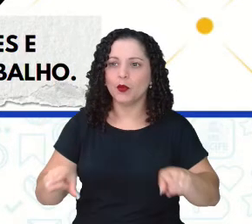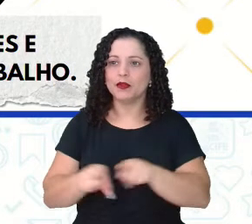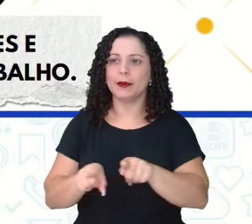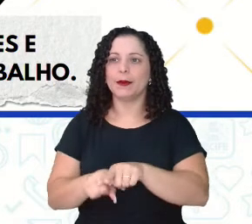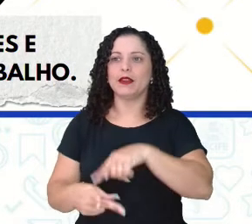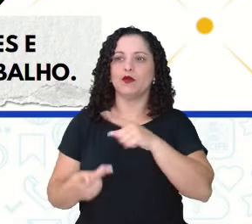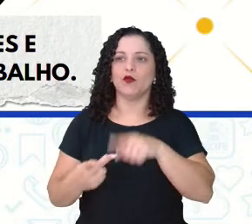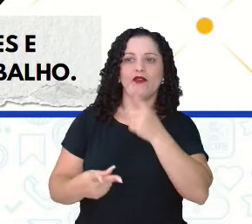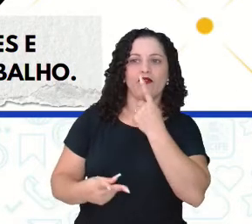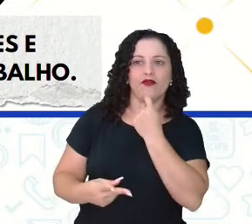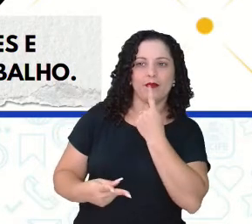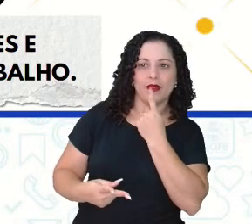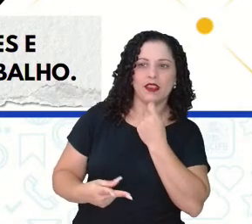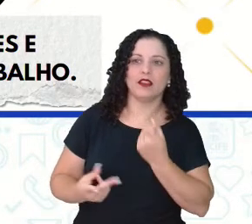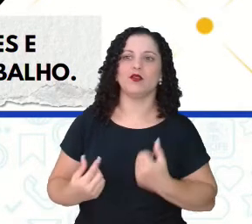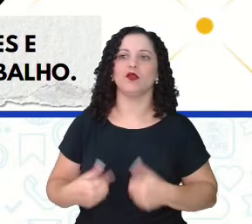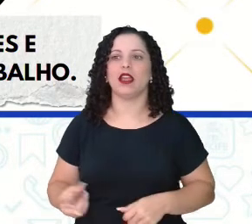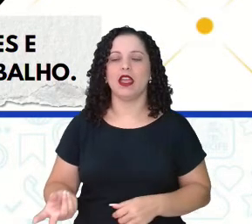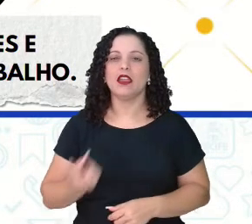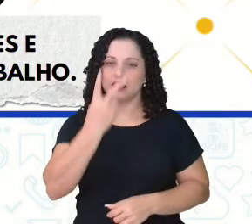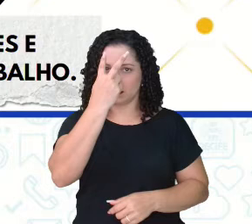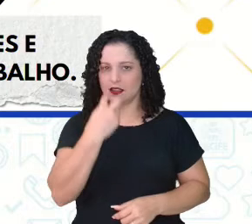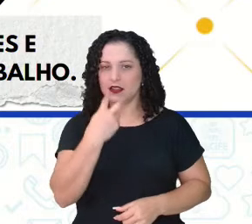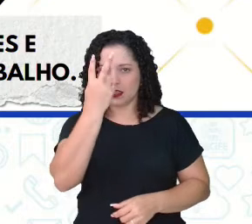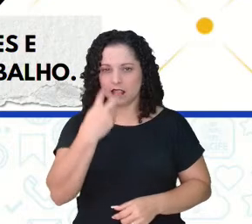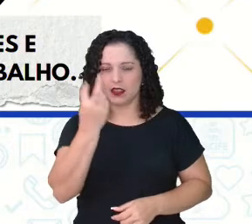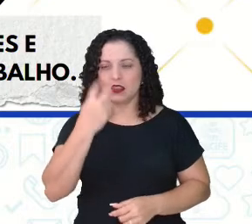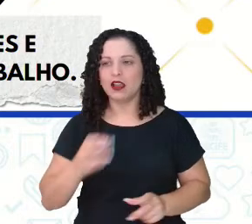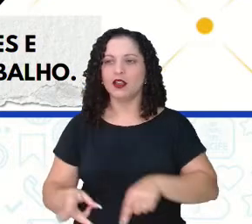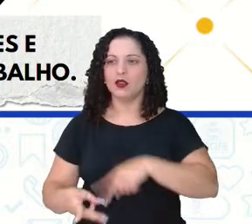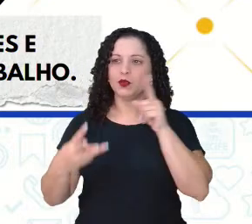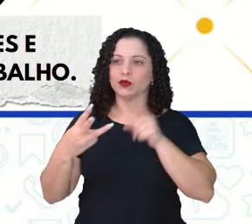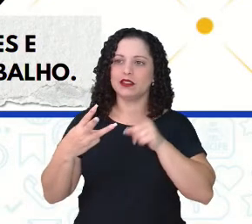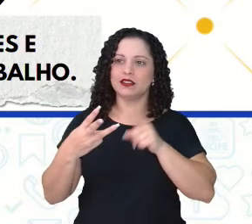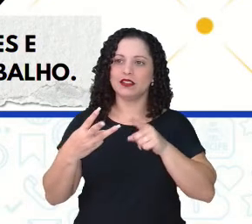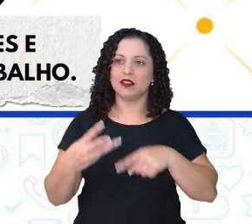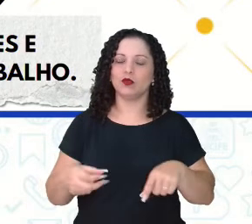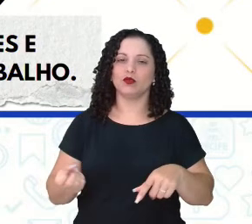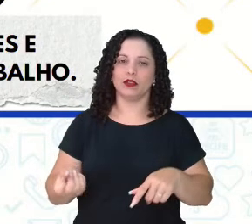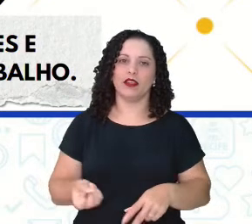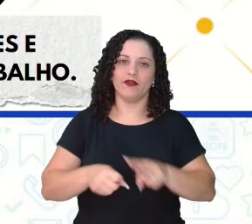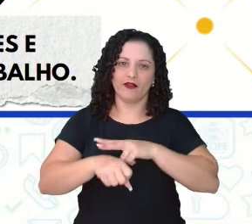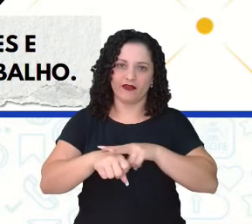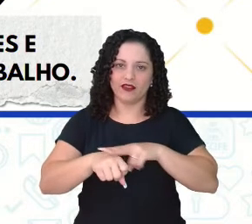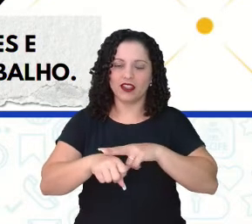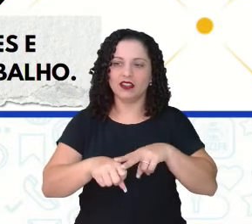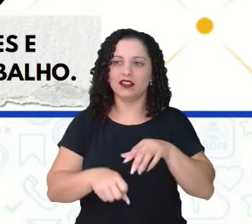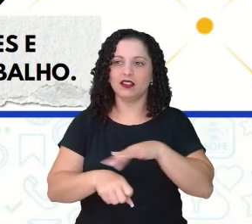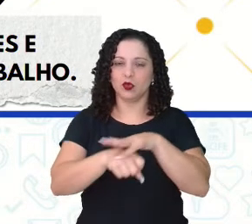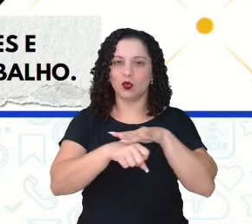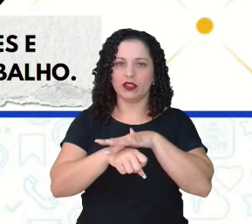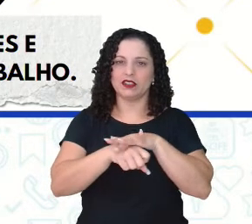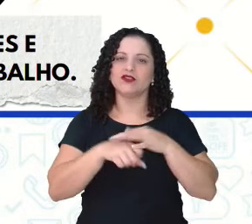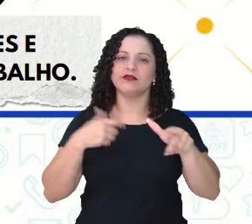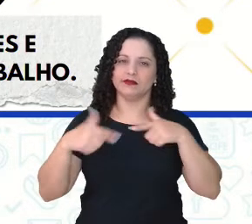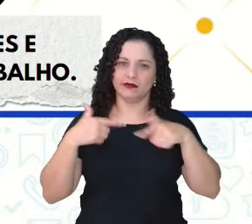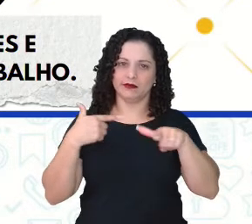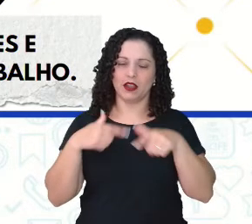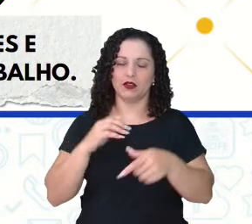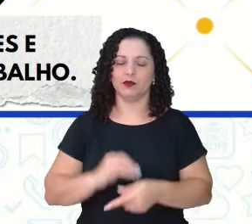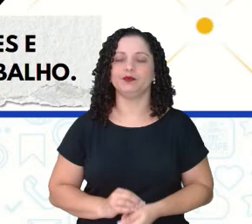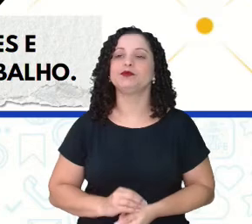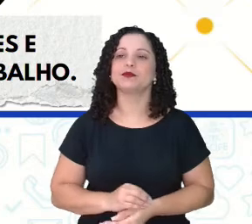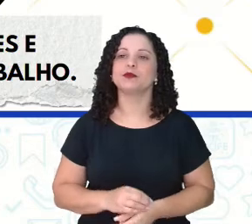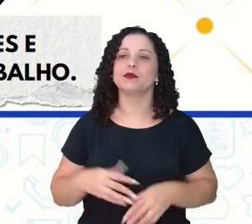a gente vai conversar um pouquinho hoje sobre essa questão aí da prevenção contra a crueldade animal. Eu trouxe aí